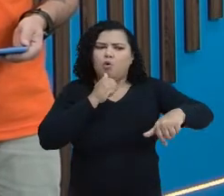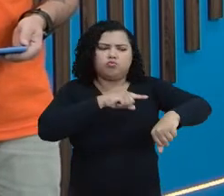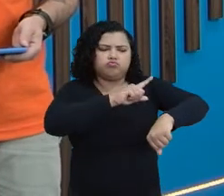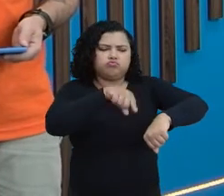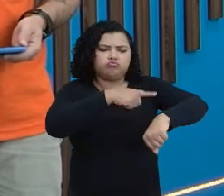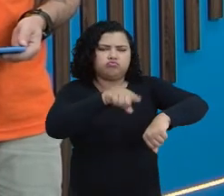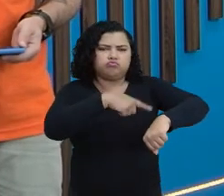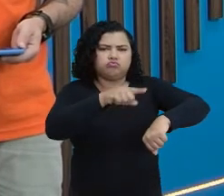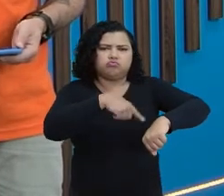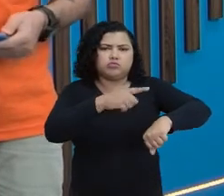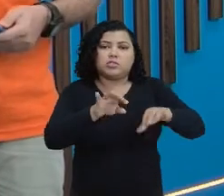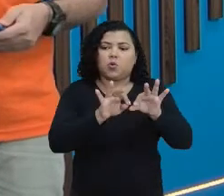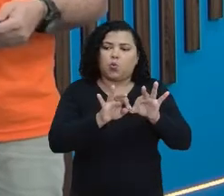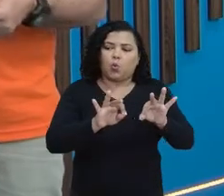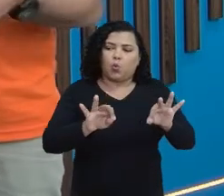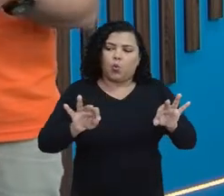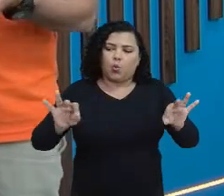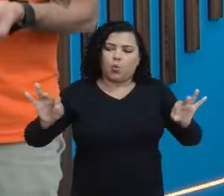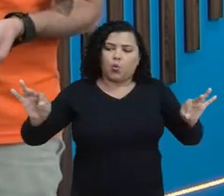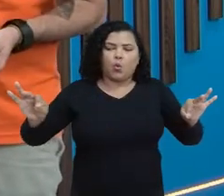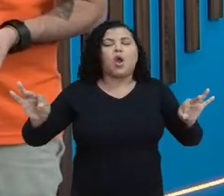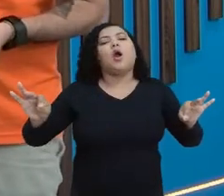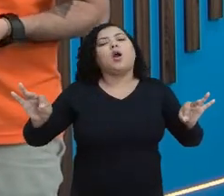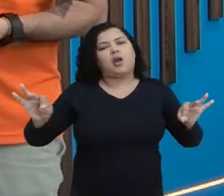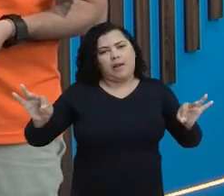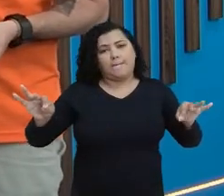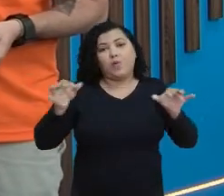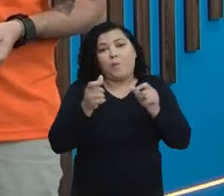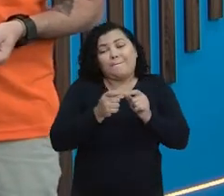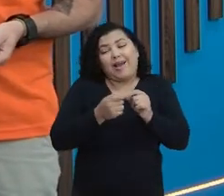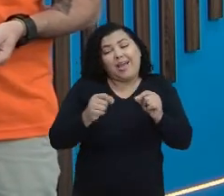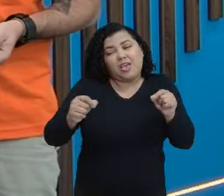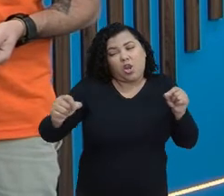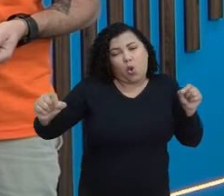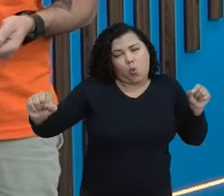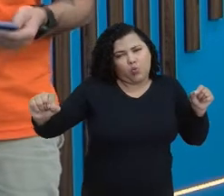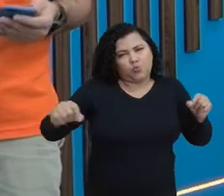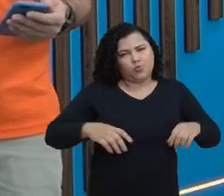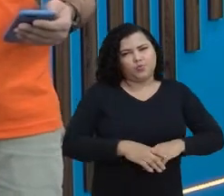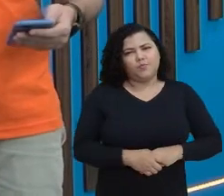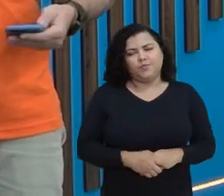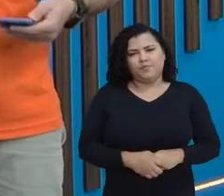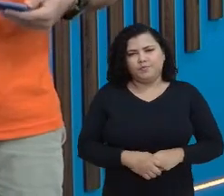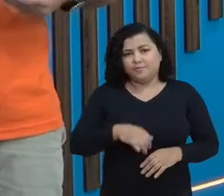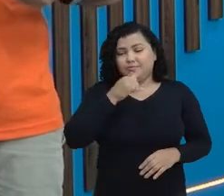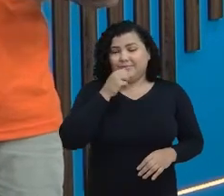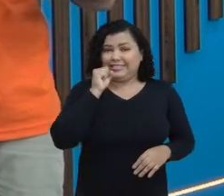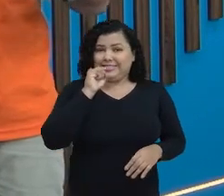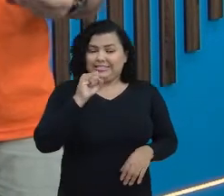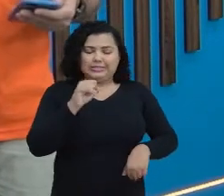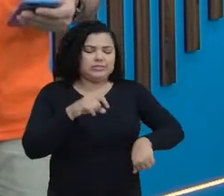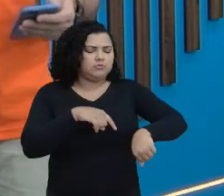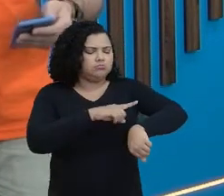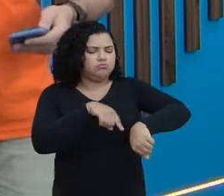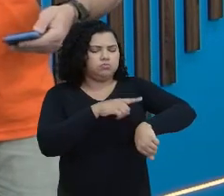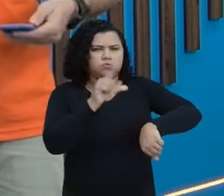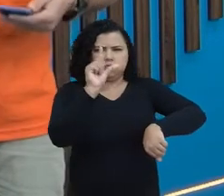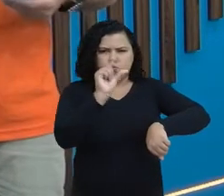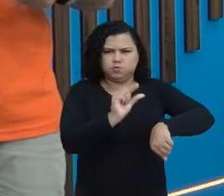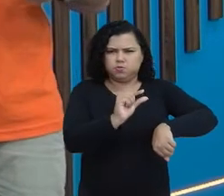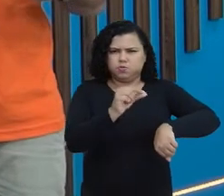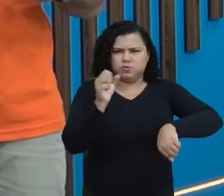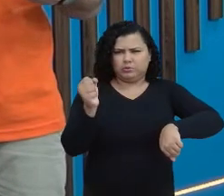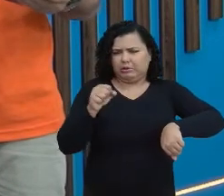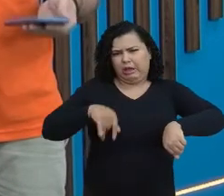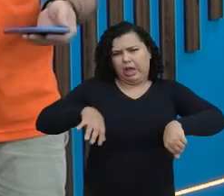distância você vai percorrer. Então a gente pode dizer que quando eu tenho também menos tempo caminhando ou